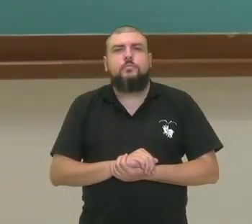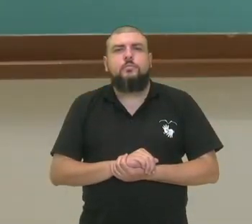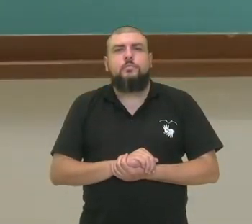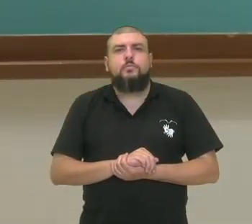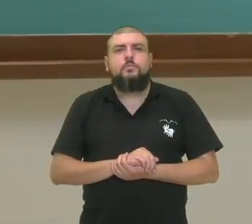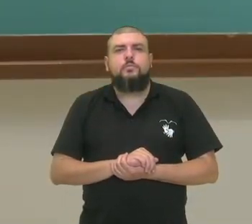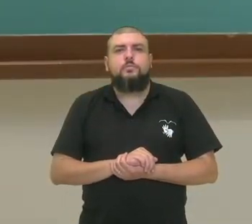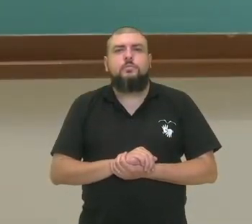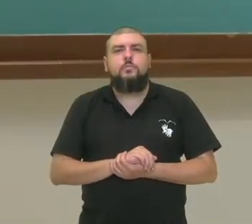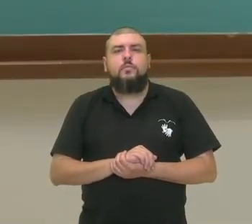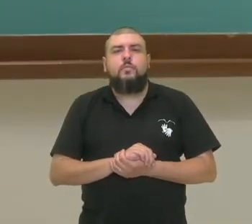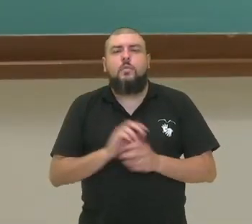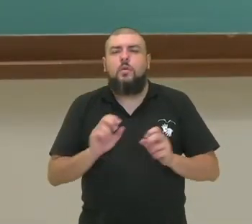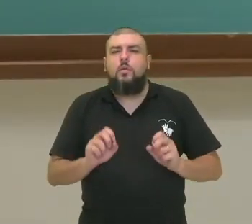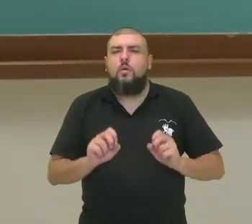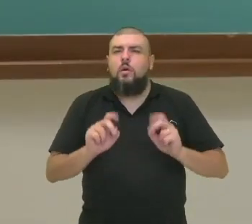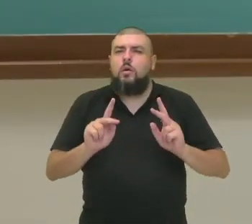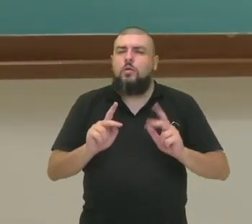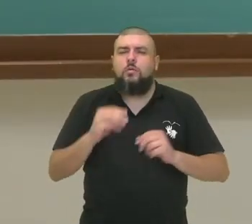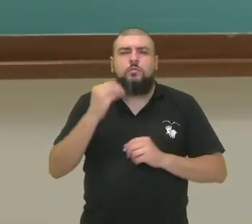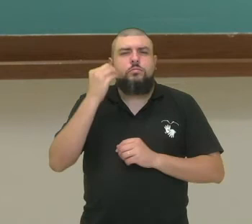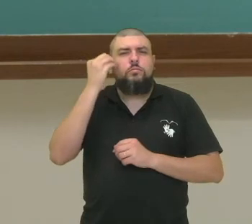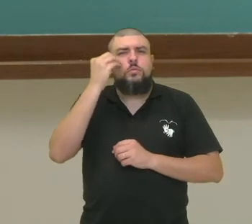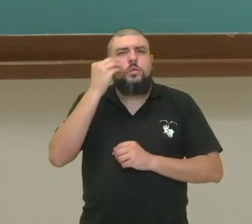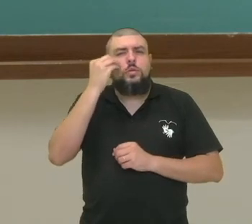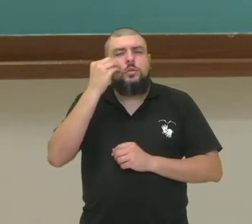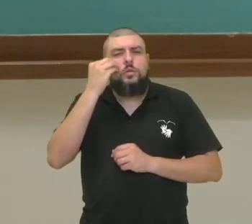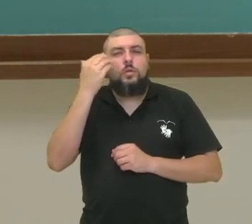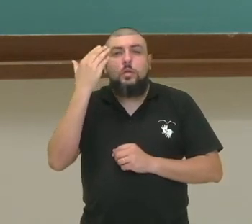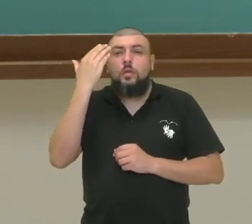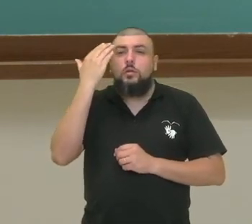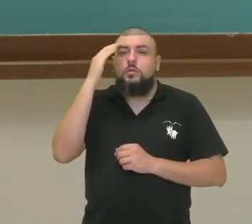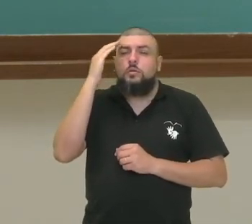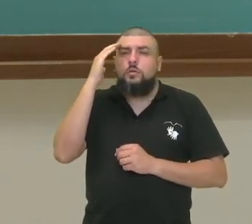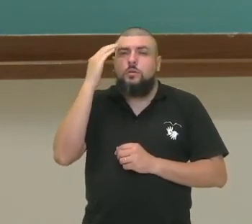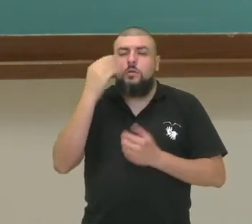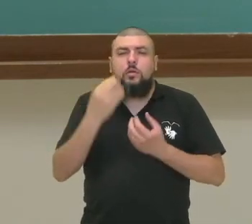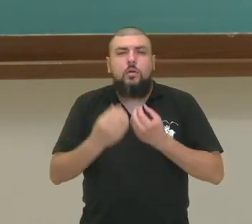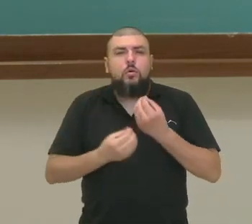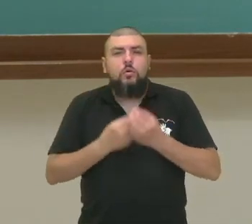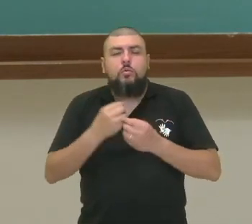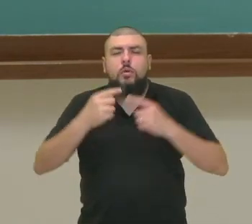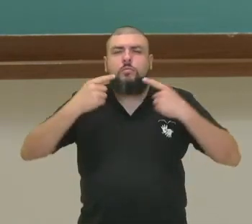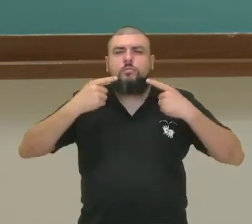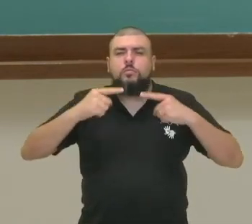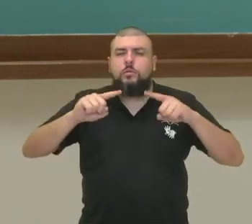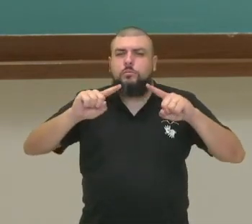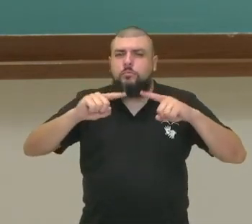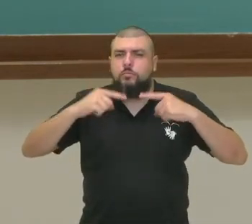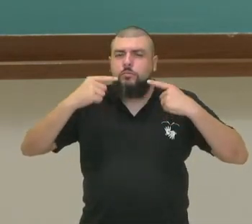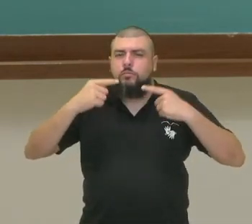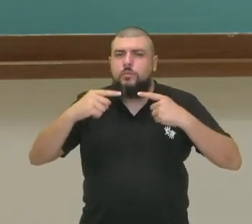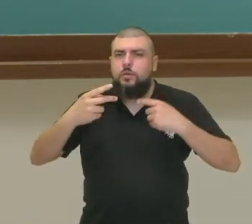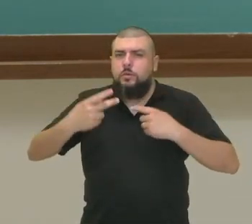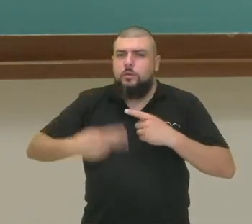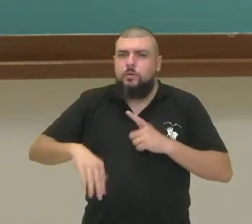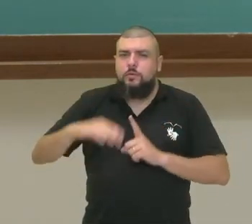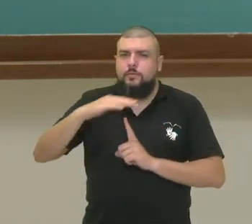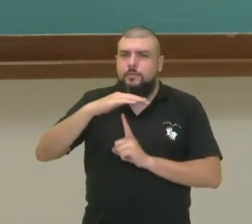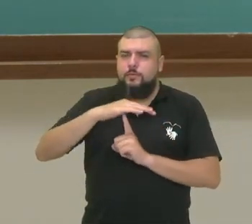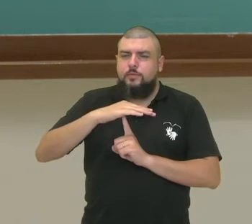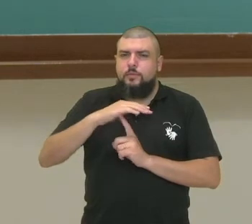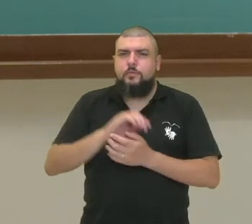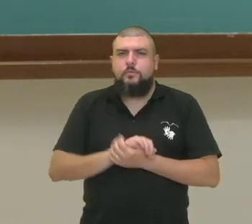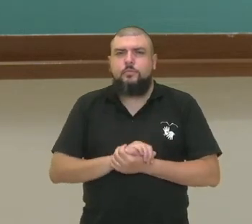agora vamos tentar interpretar um pouco melhor o hino do estado do Paraná. O hino do Paraná é um hino